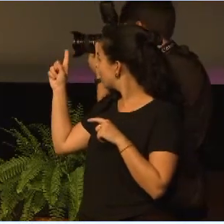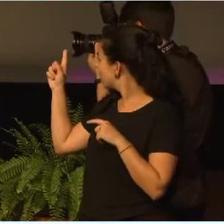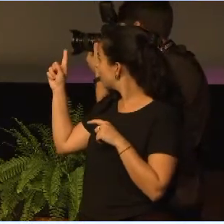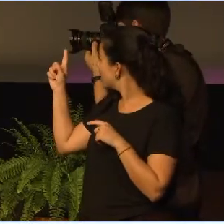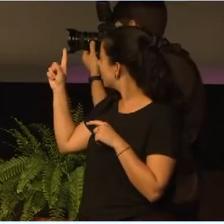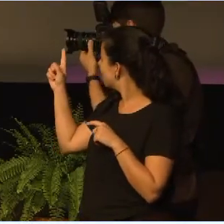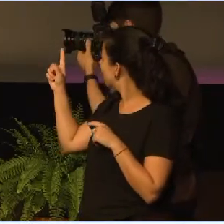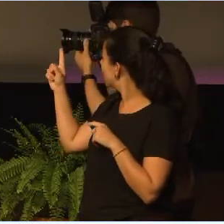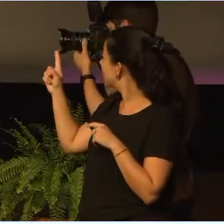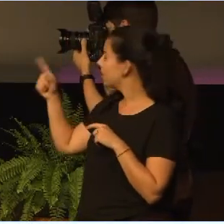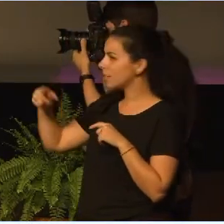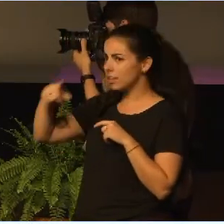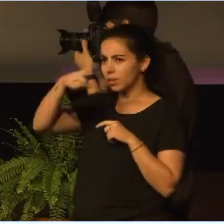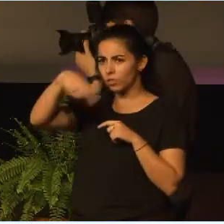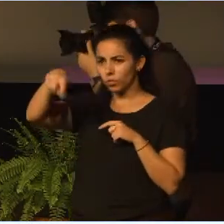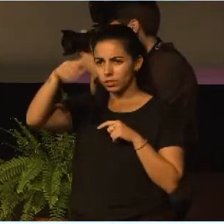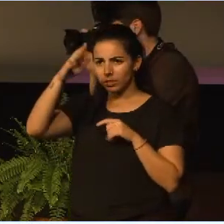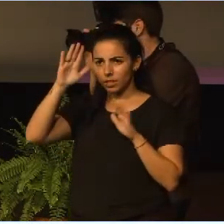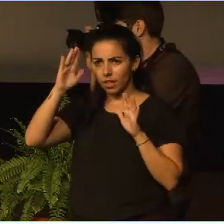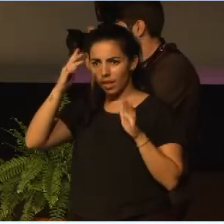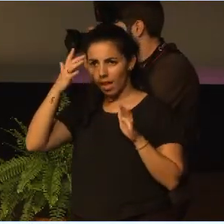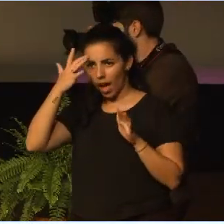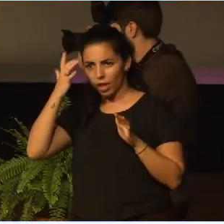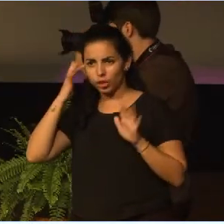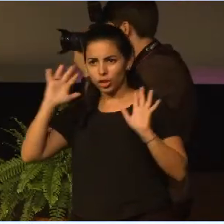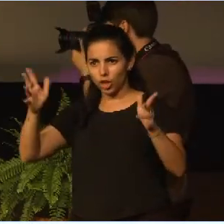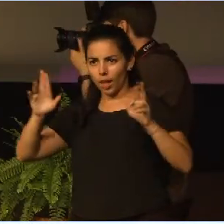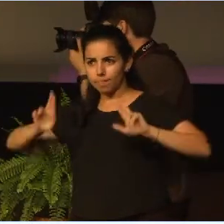Quem aqui acha que fez a diferença na vida de alguém? Acha?